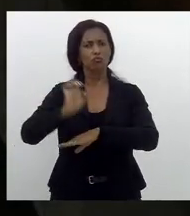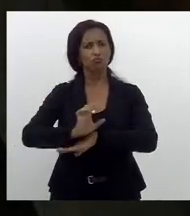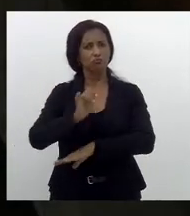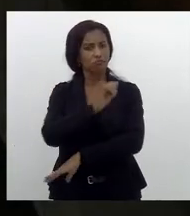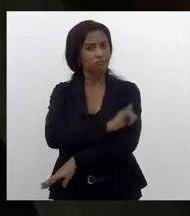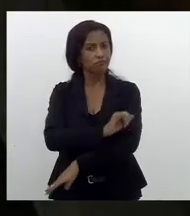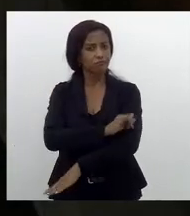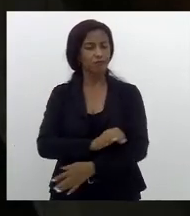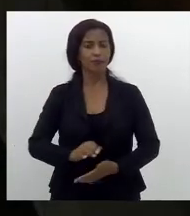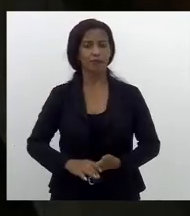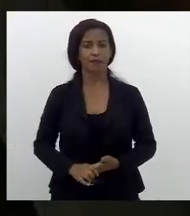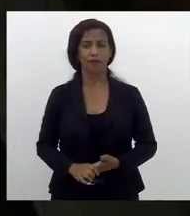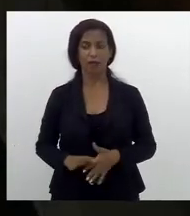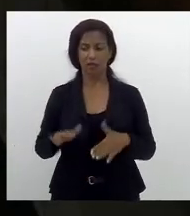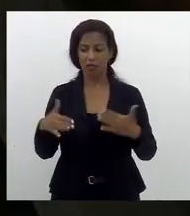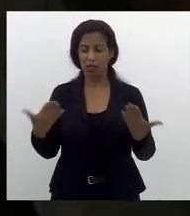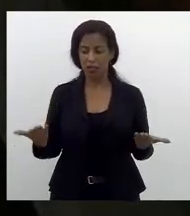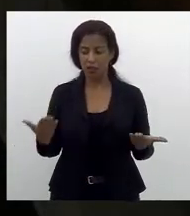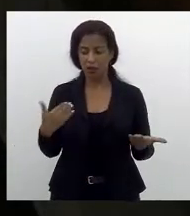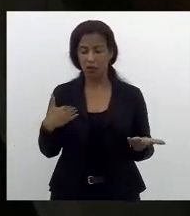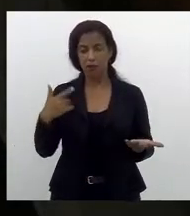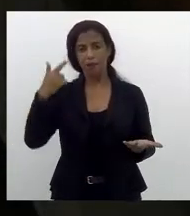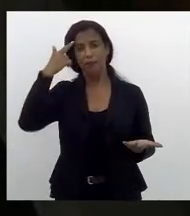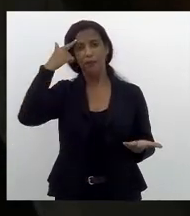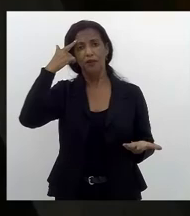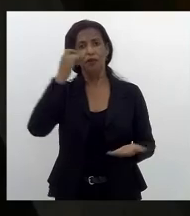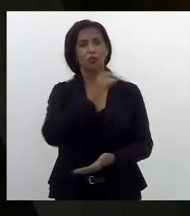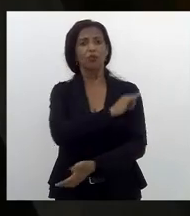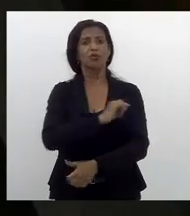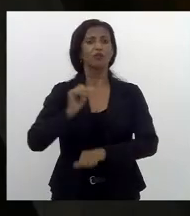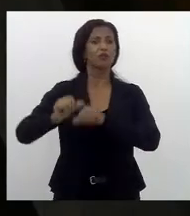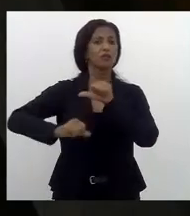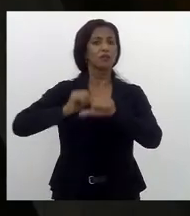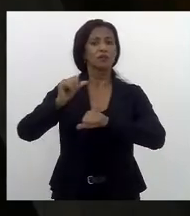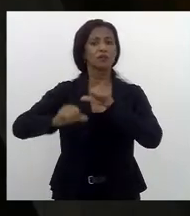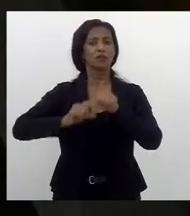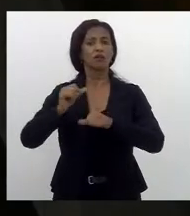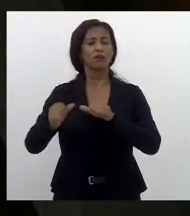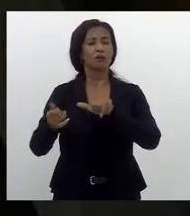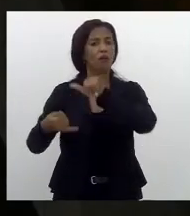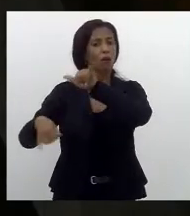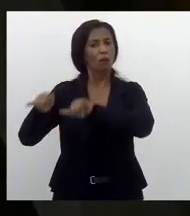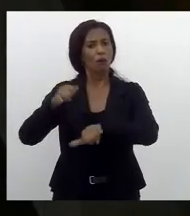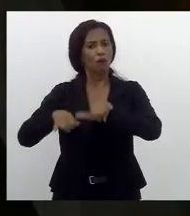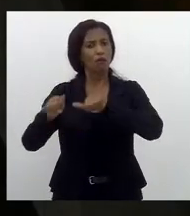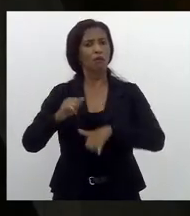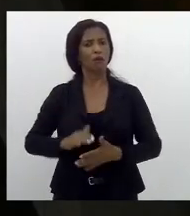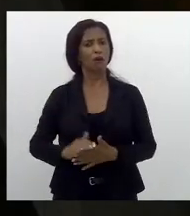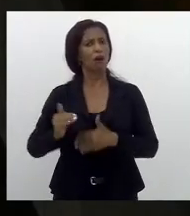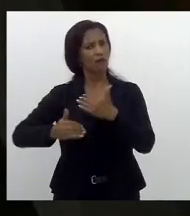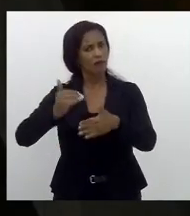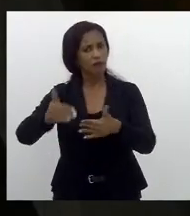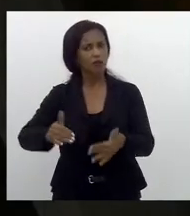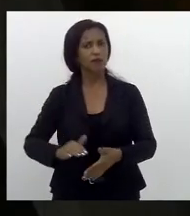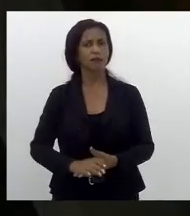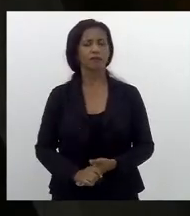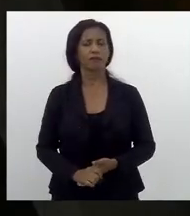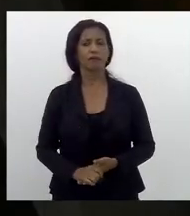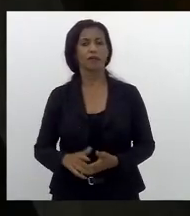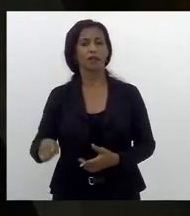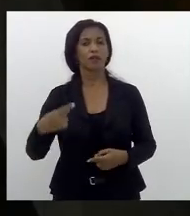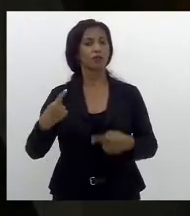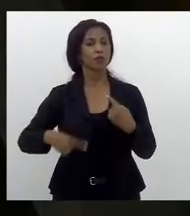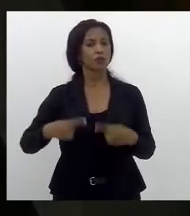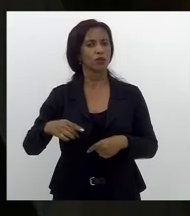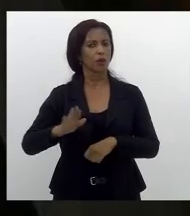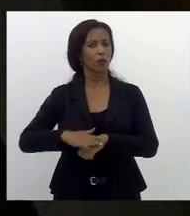Janeiro. Então, considero que o Rio de Janeiro se transformou num laboratório, né, avançado dessas